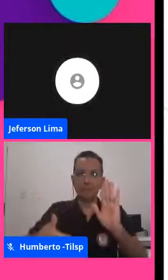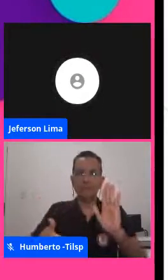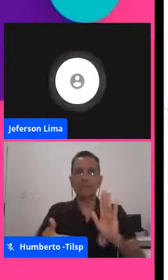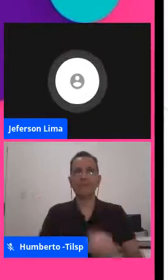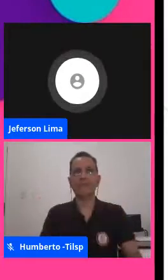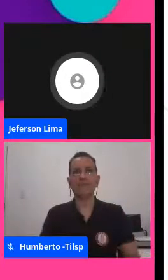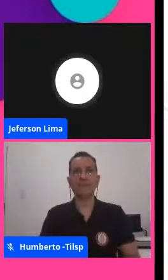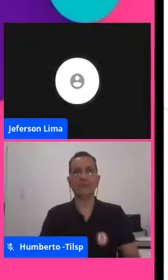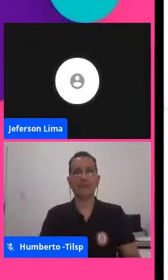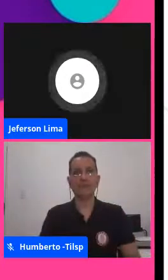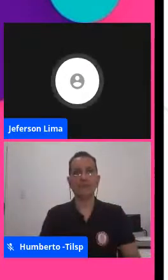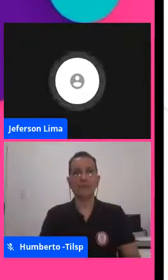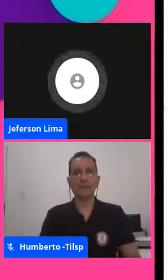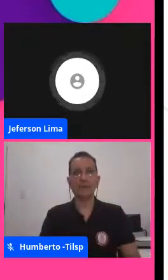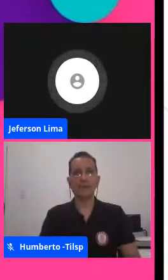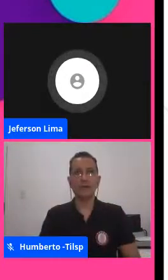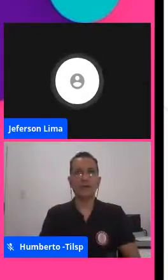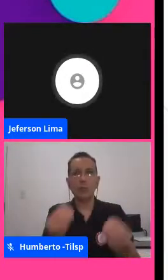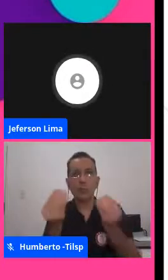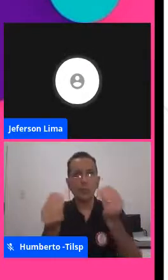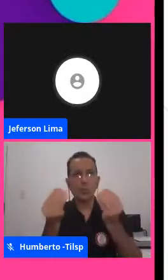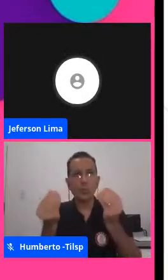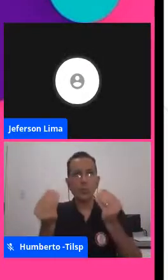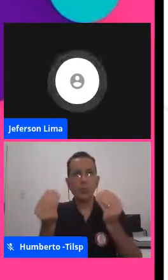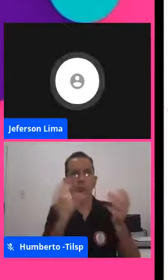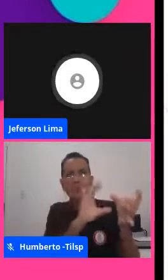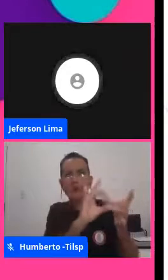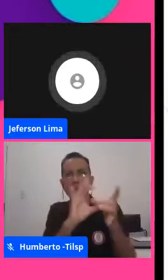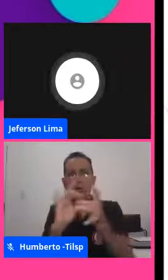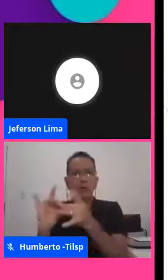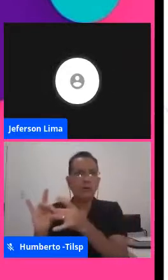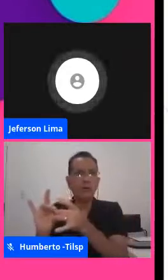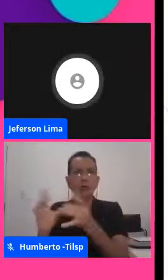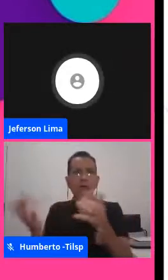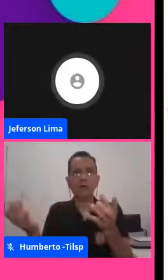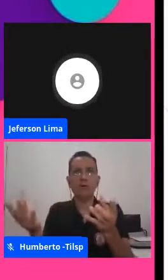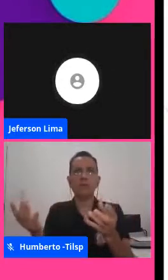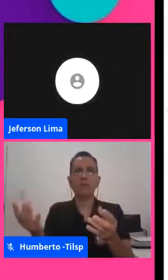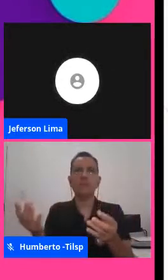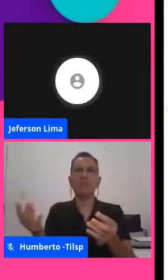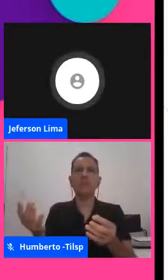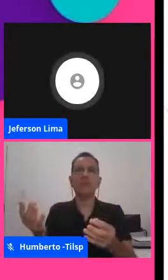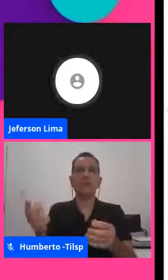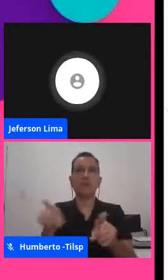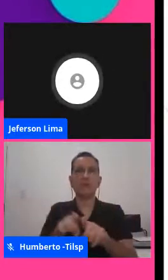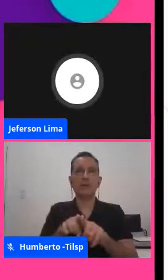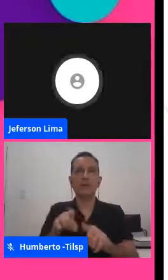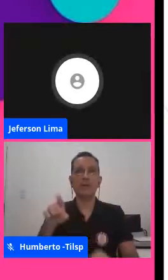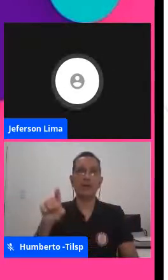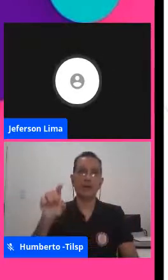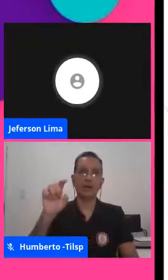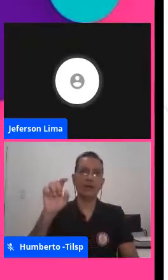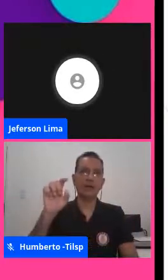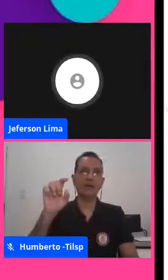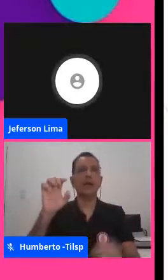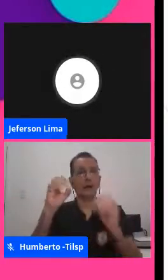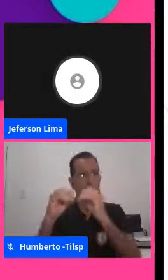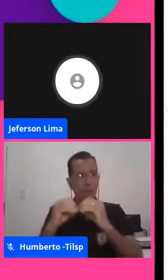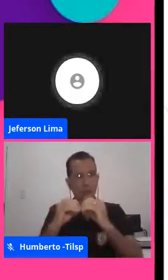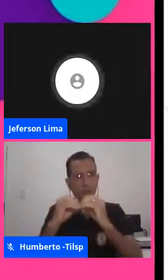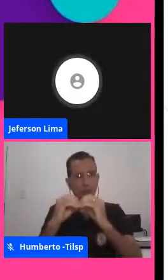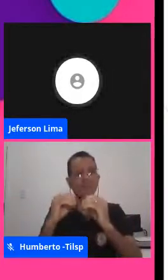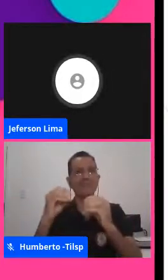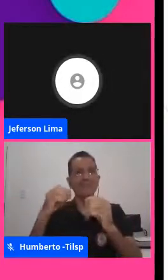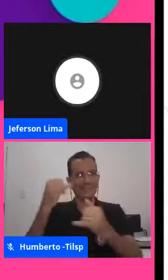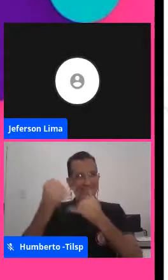serverless, como a gente pode integrar isso com dispositivos embarcados, falar um pouquinho de IoT aí, e no final a gente vai tentar fazer uma demo aí, brincando aí